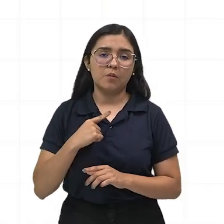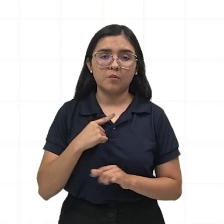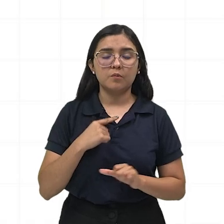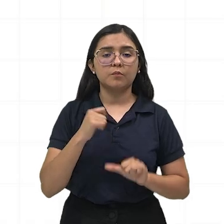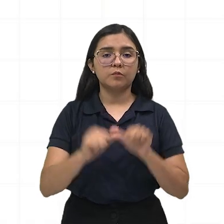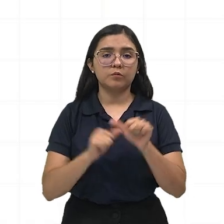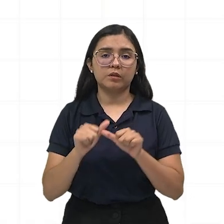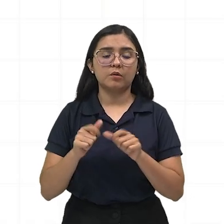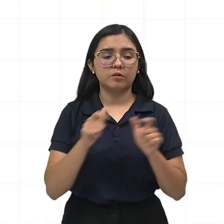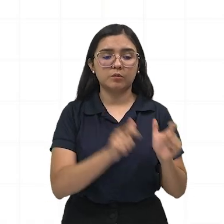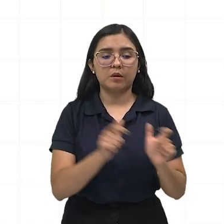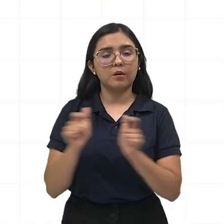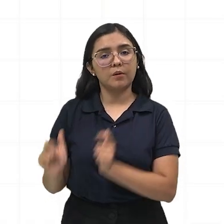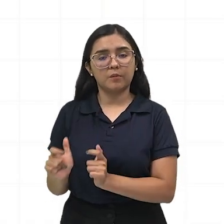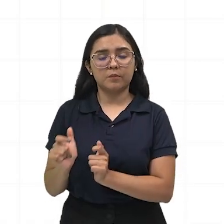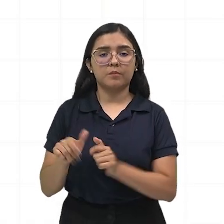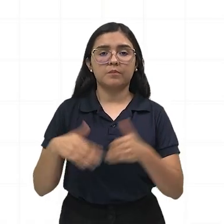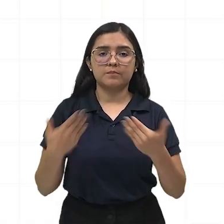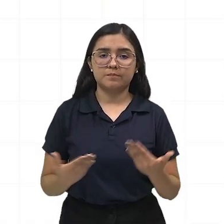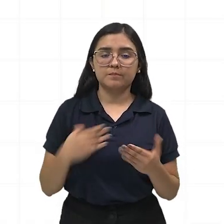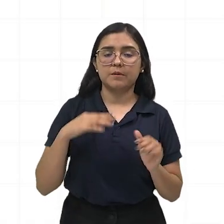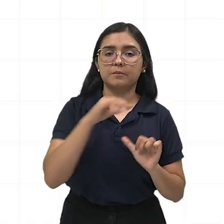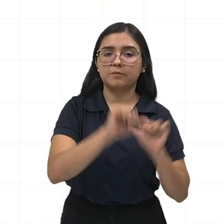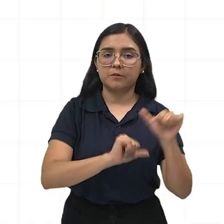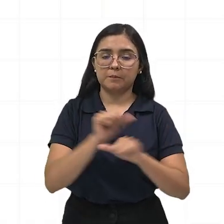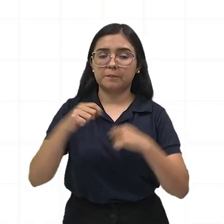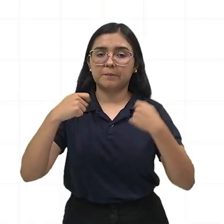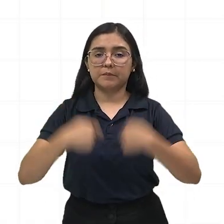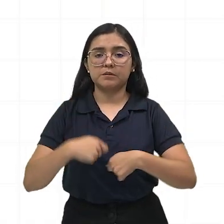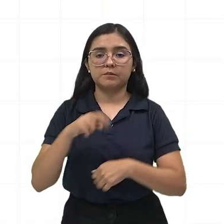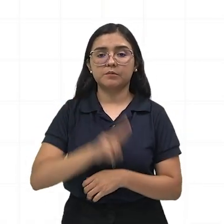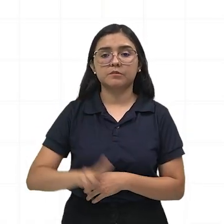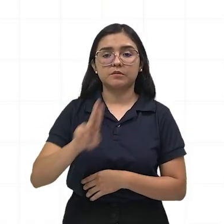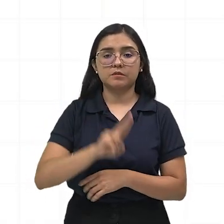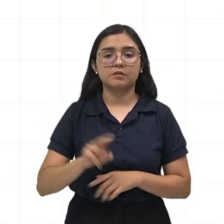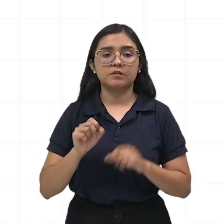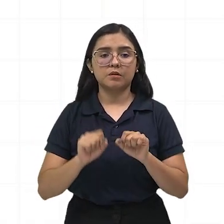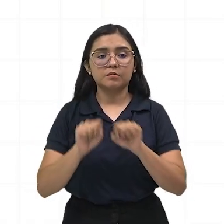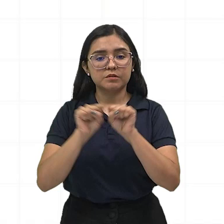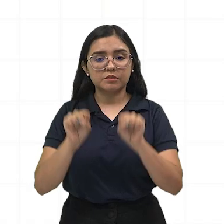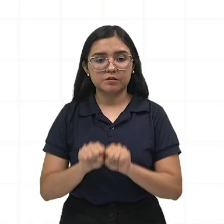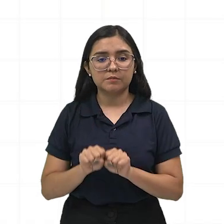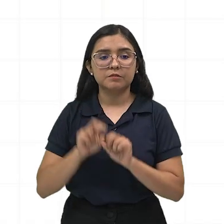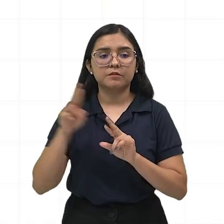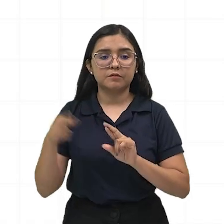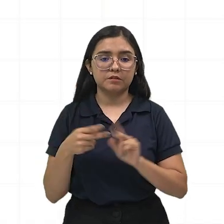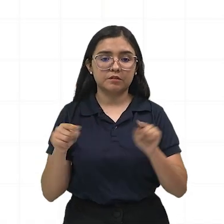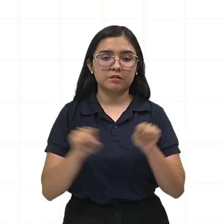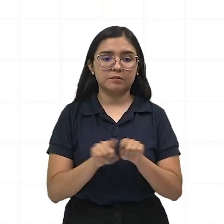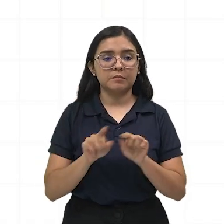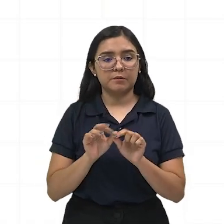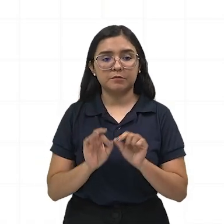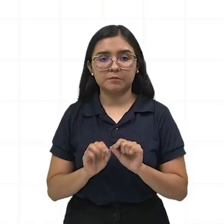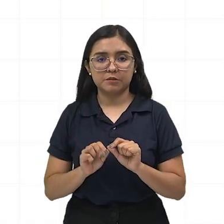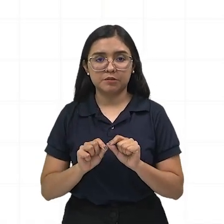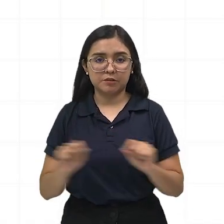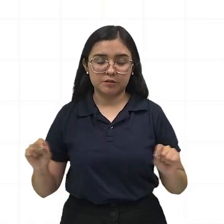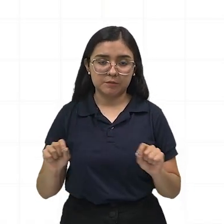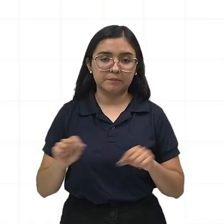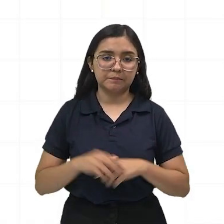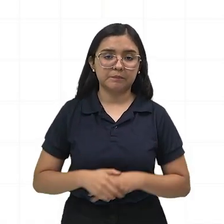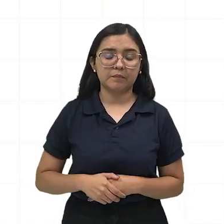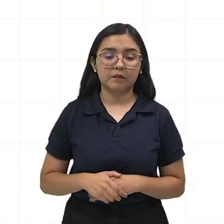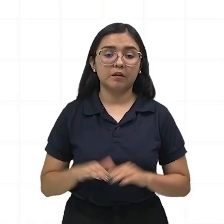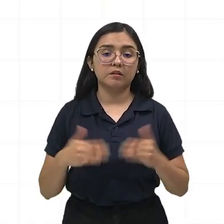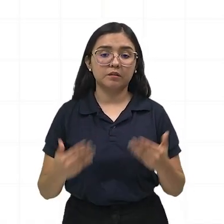posição. Para realizar essas transformações, precisamos utilizar um sistema de referência e uma unidade de medida padrão. E